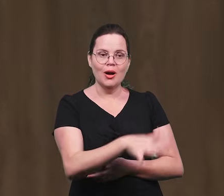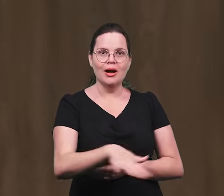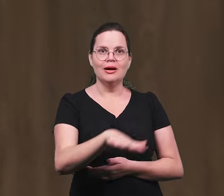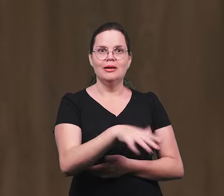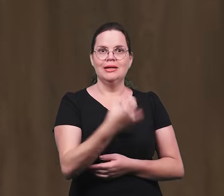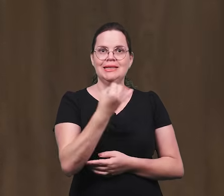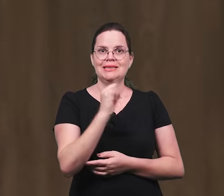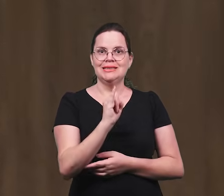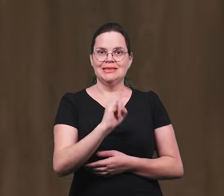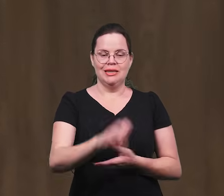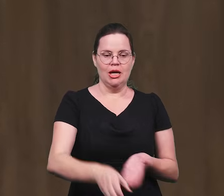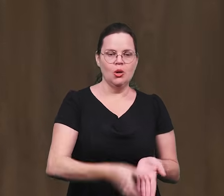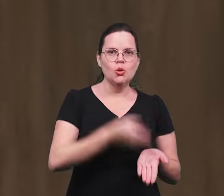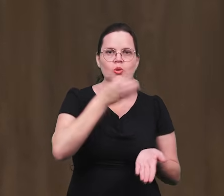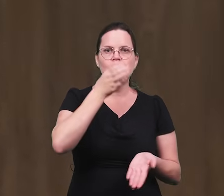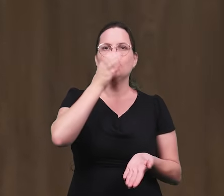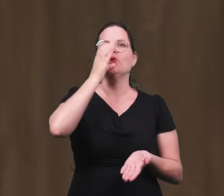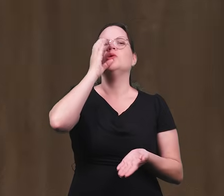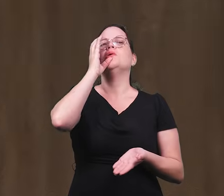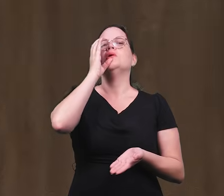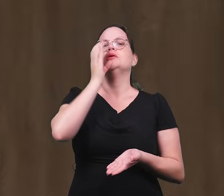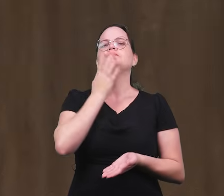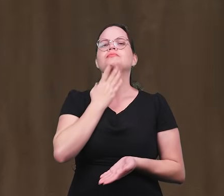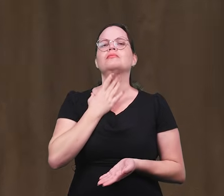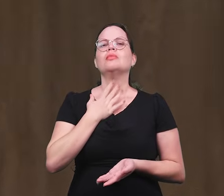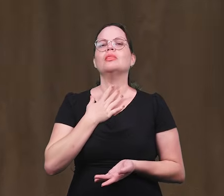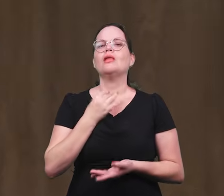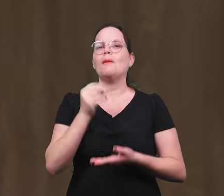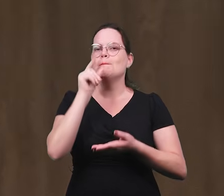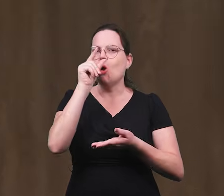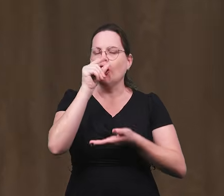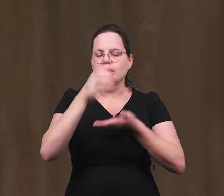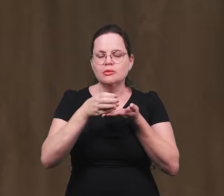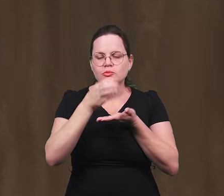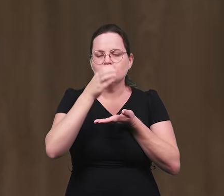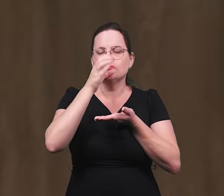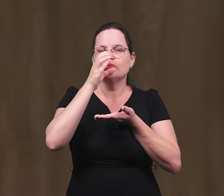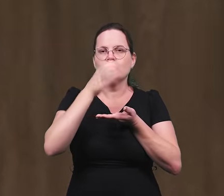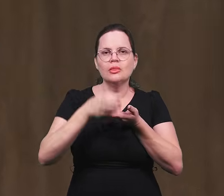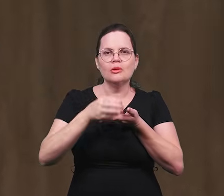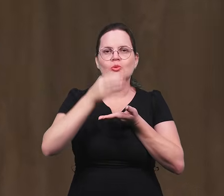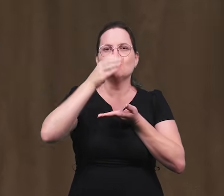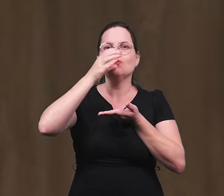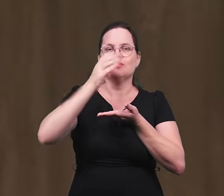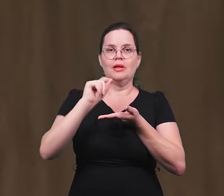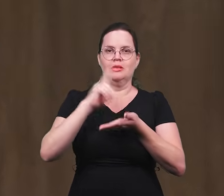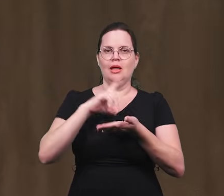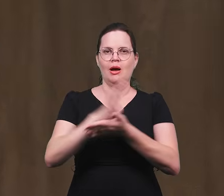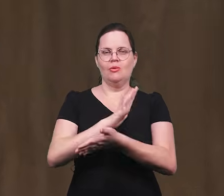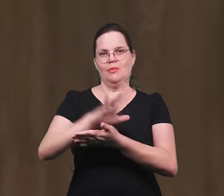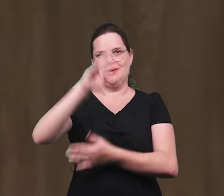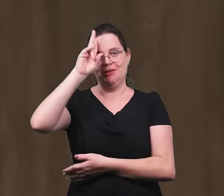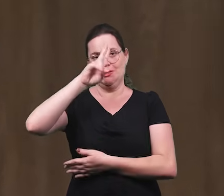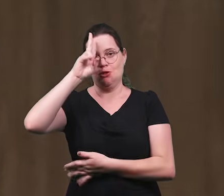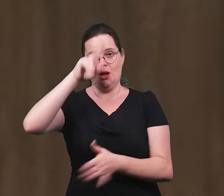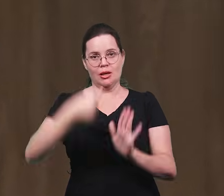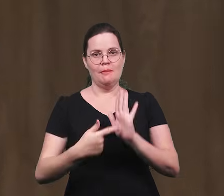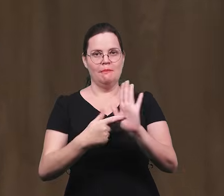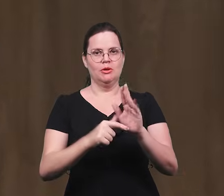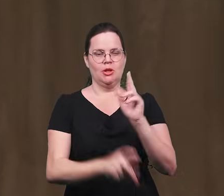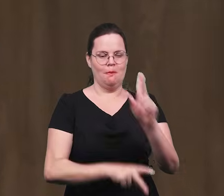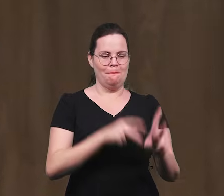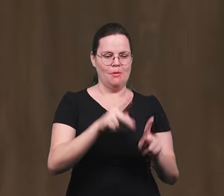água, quando ela era consumida com muita economia. Tem até algumas histórias que falam